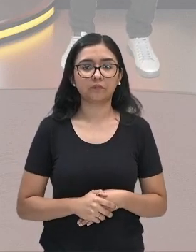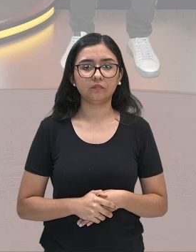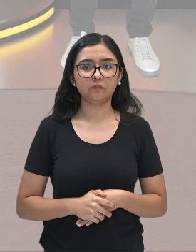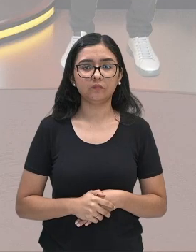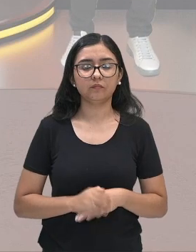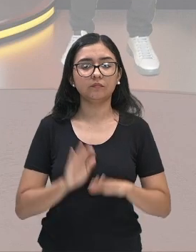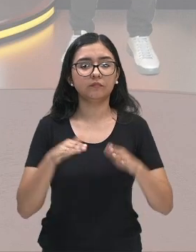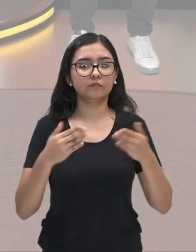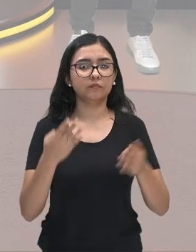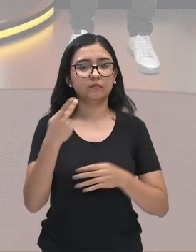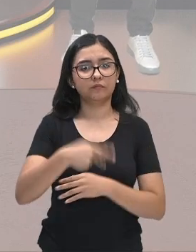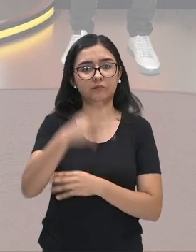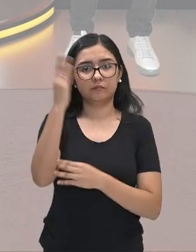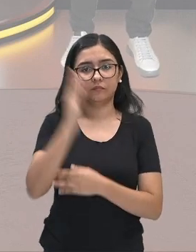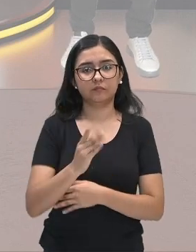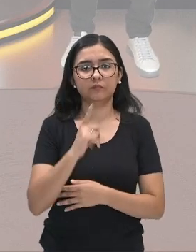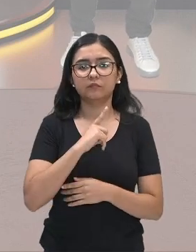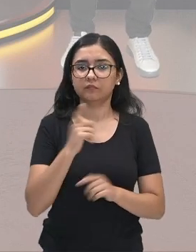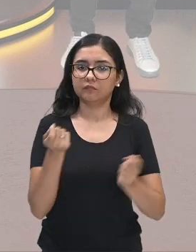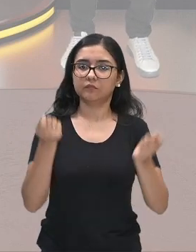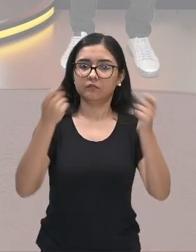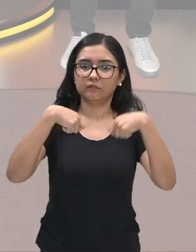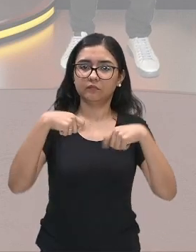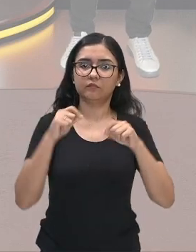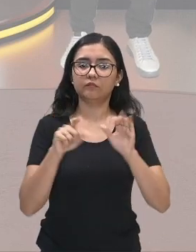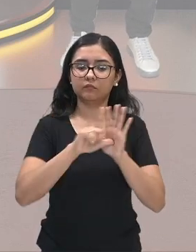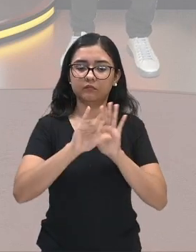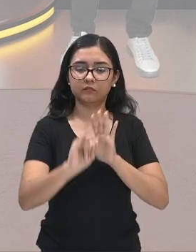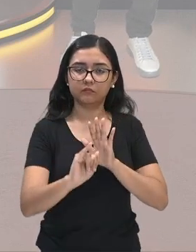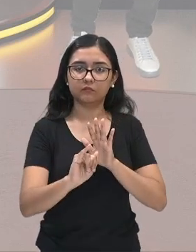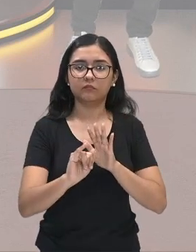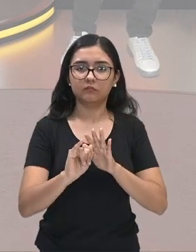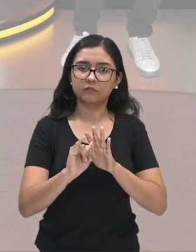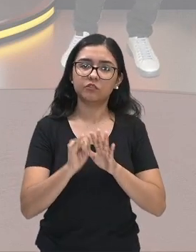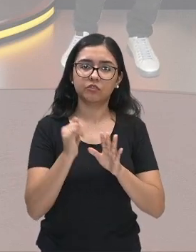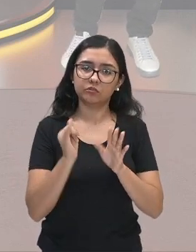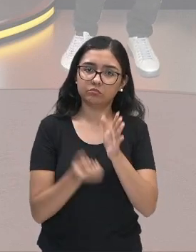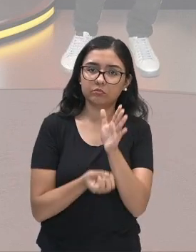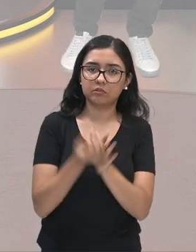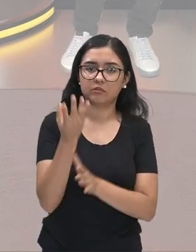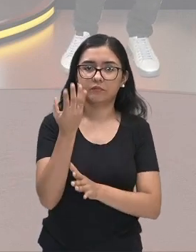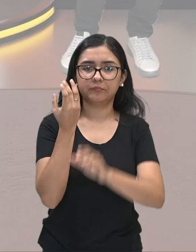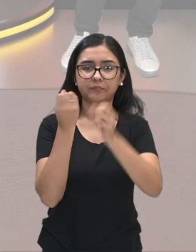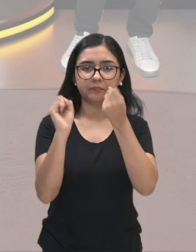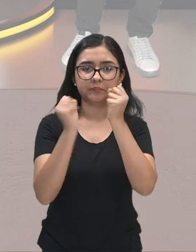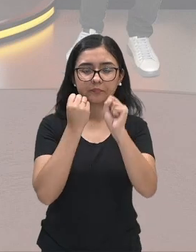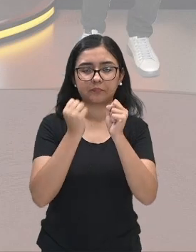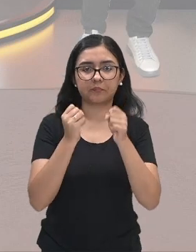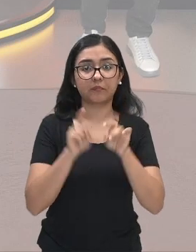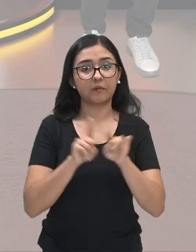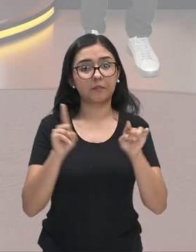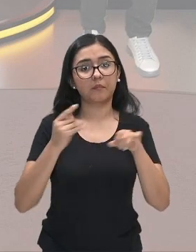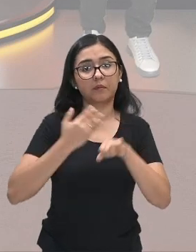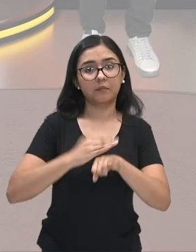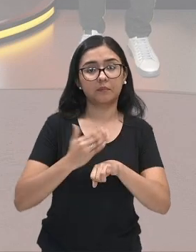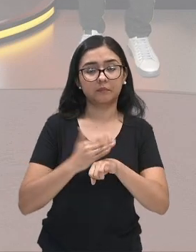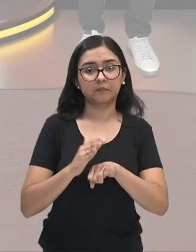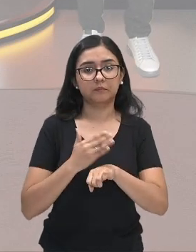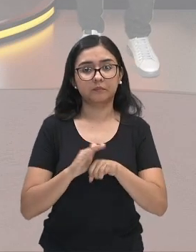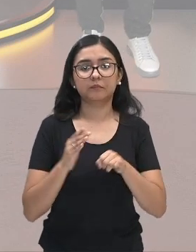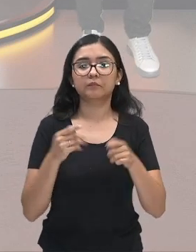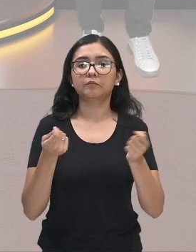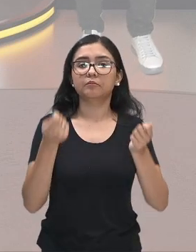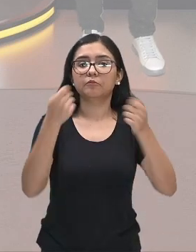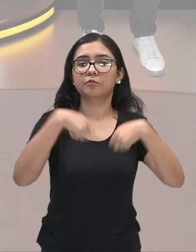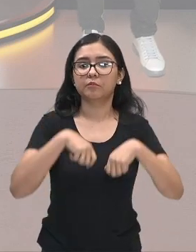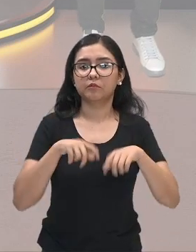O Brasil tinha apenas a possibilidade legal de se industrializar. Na prática, possibilidade que